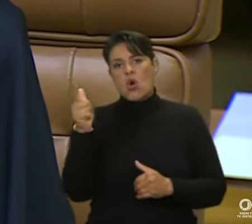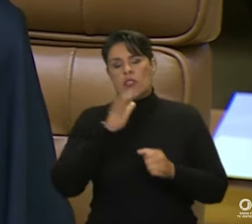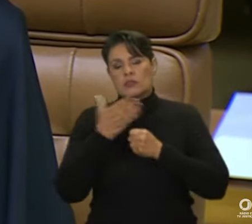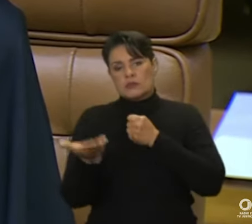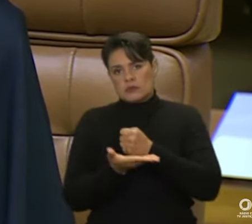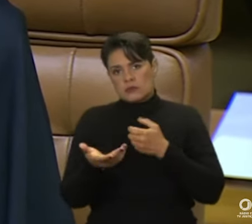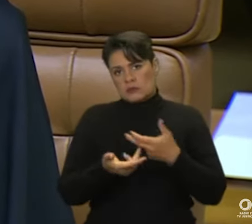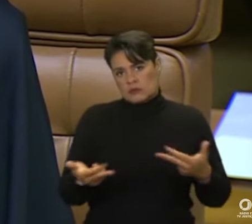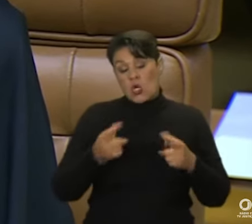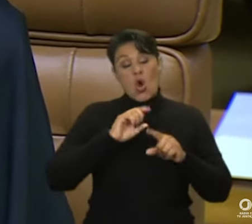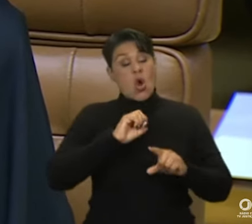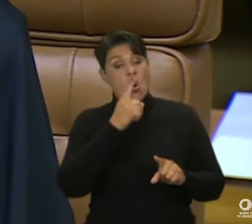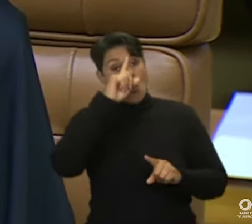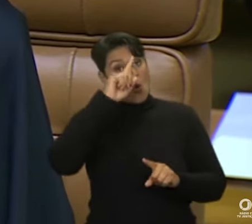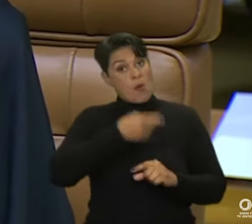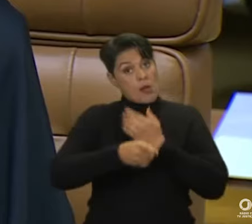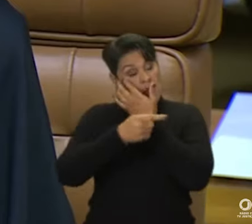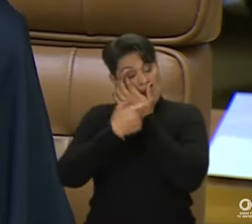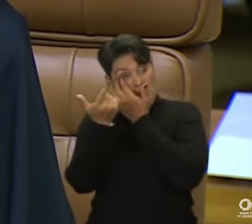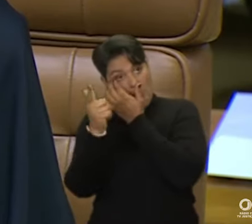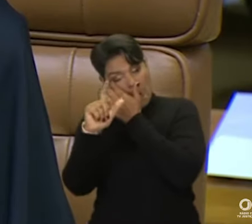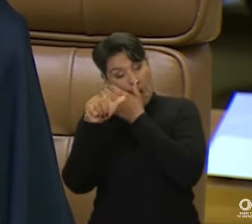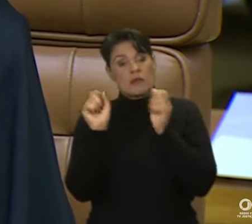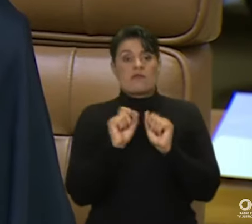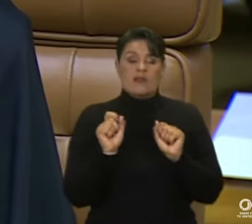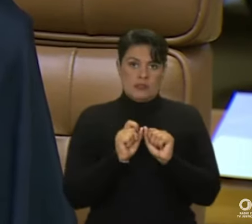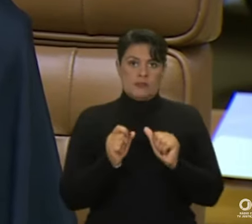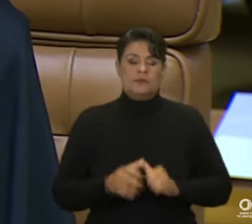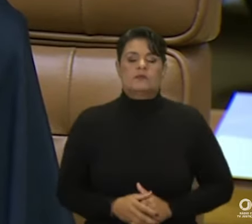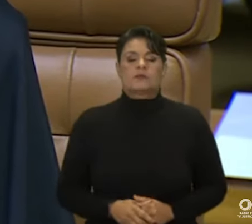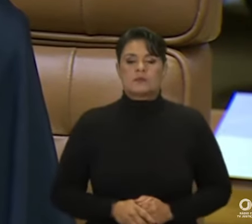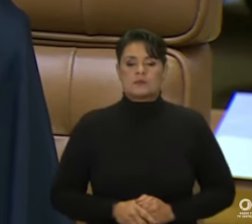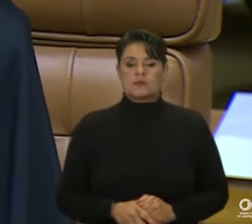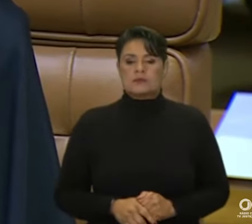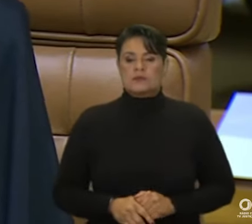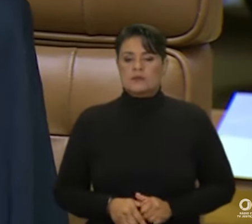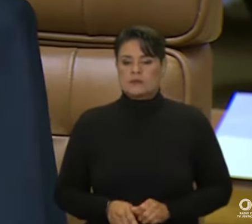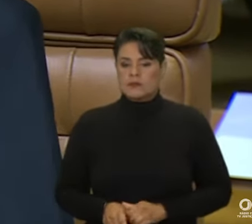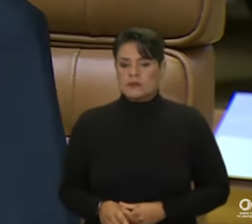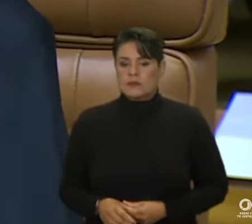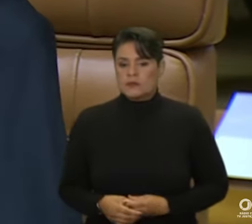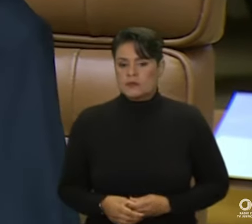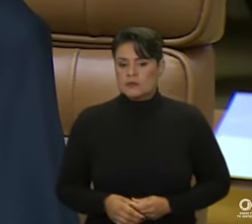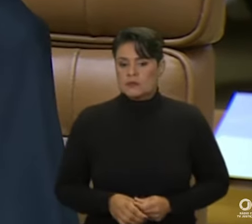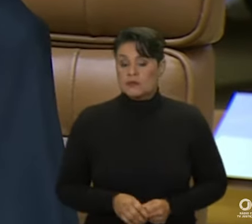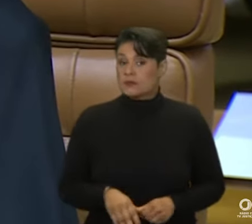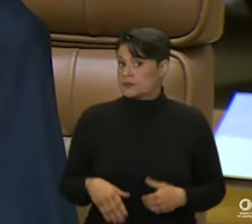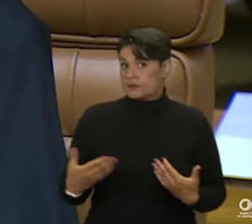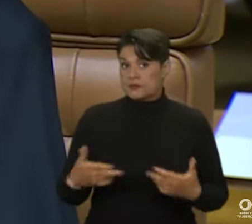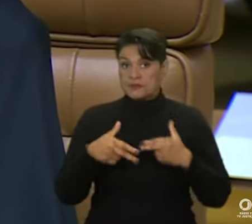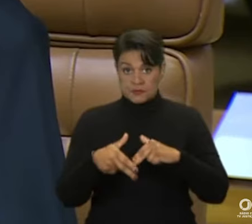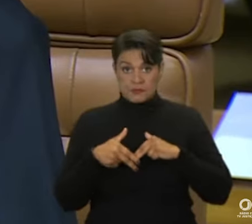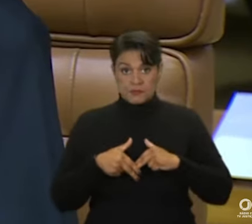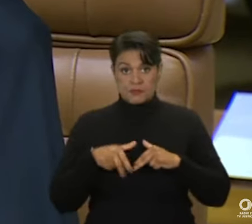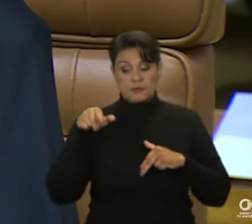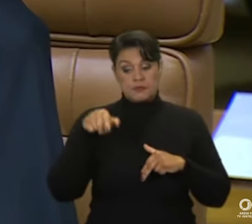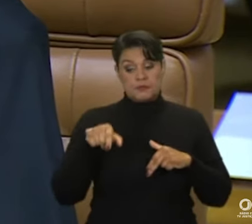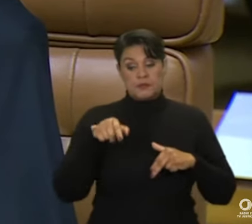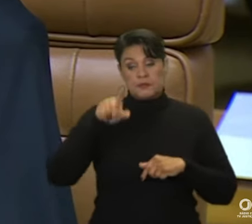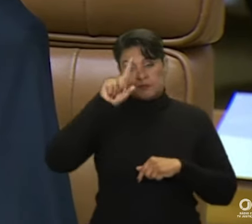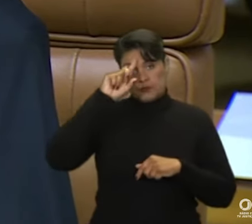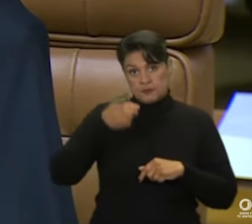delegará esta atribuição a outro ministro. Na ocasião, A Corte declarou a validade do ato do